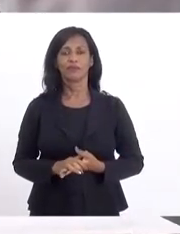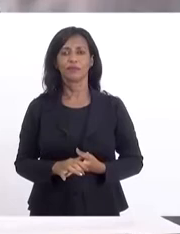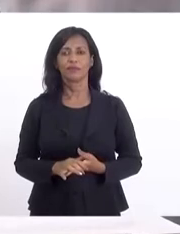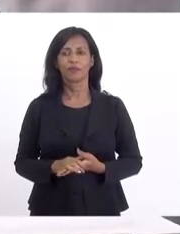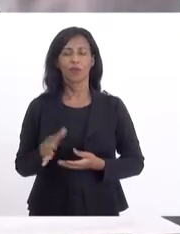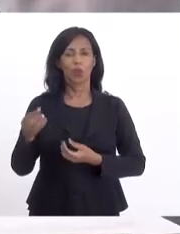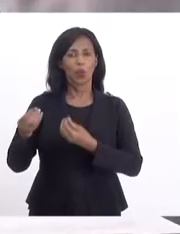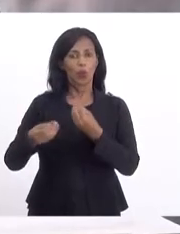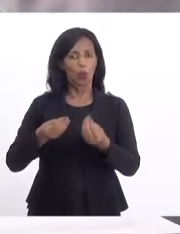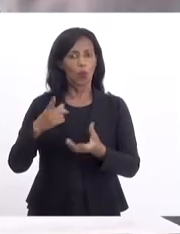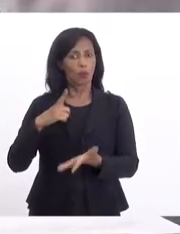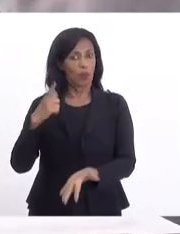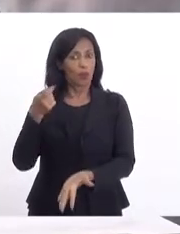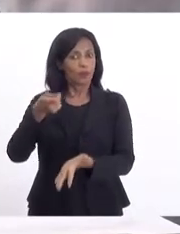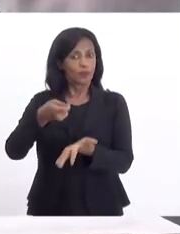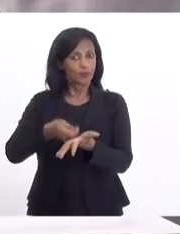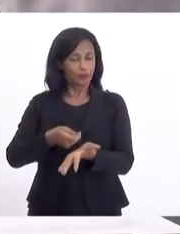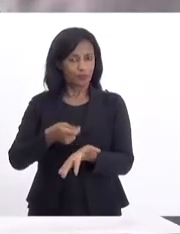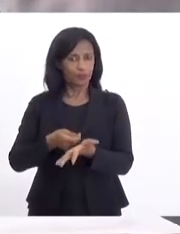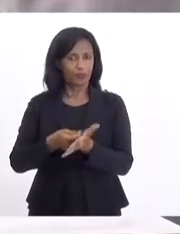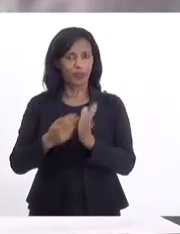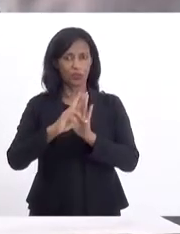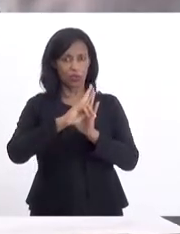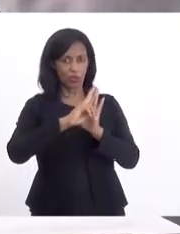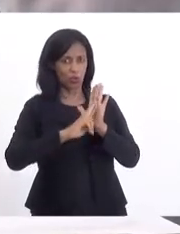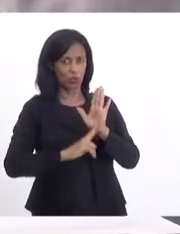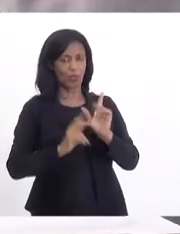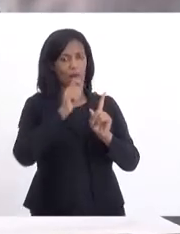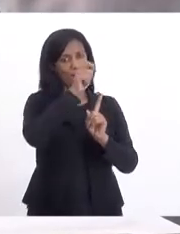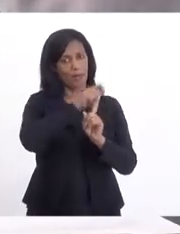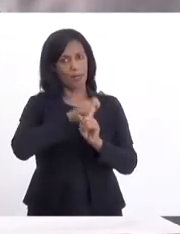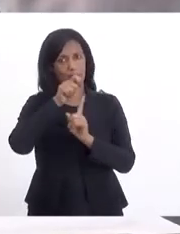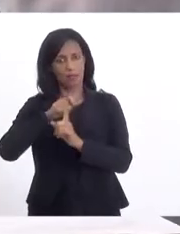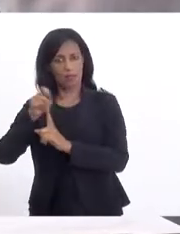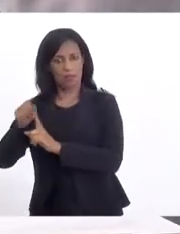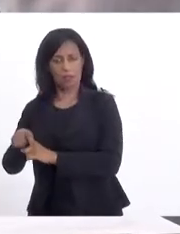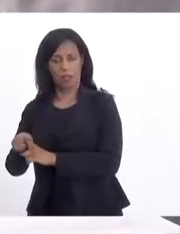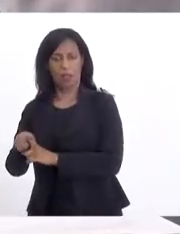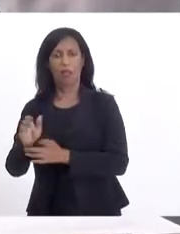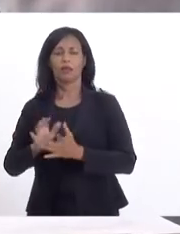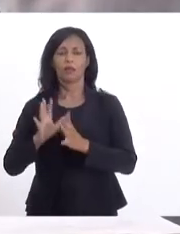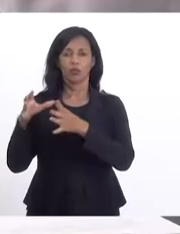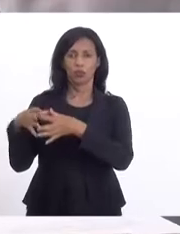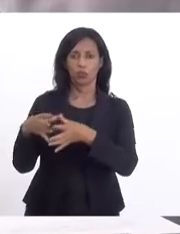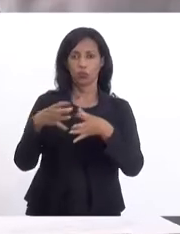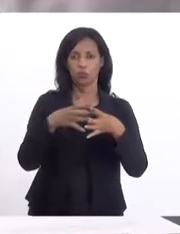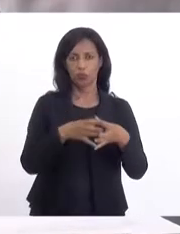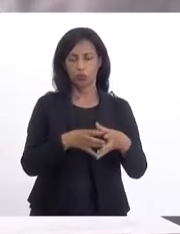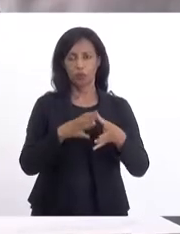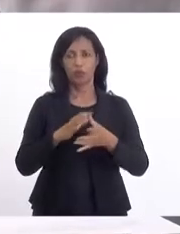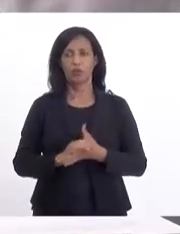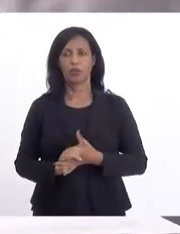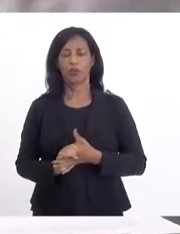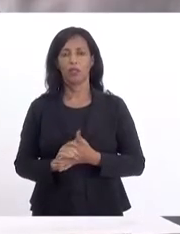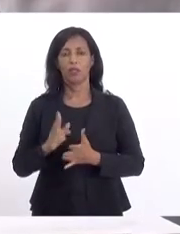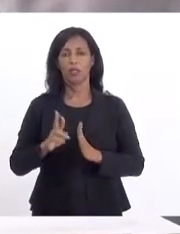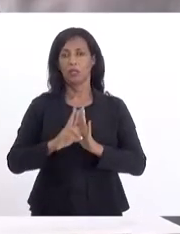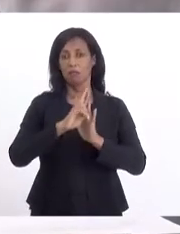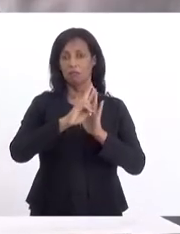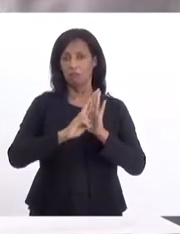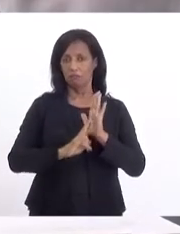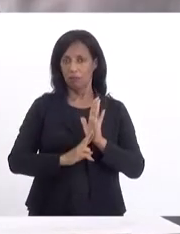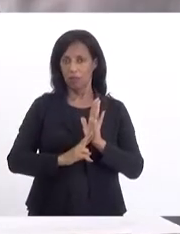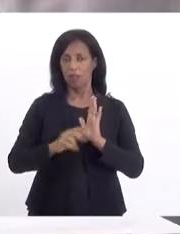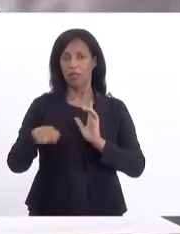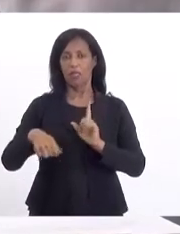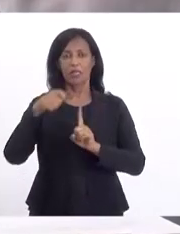como a gente tem a obrigação de um relatório mensal para as duas comissões, o relatório